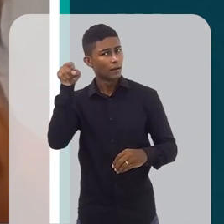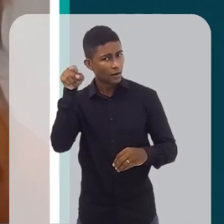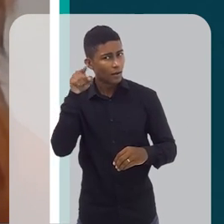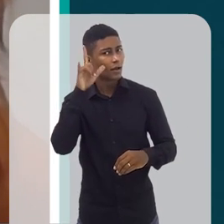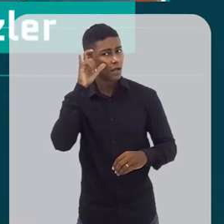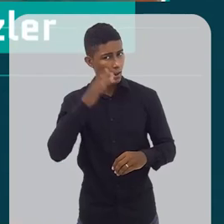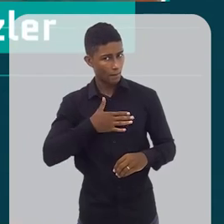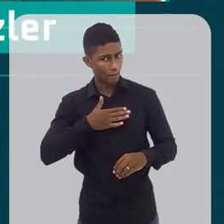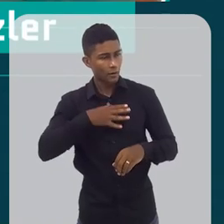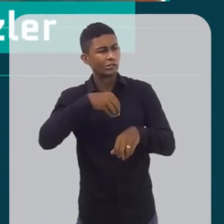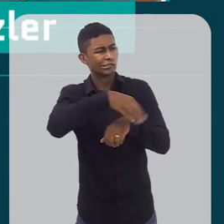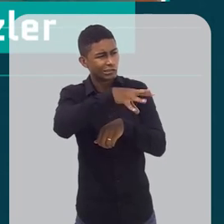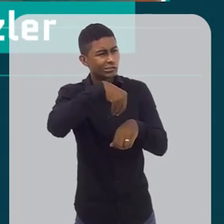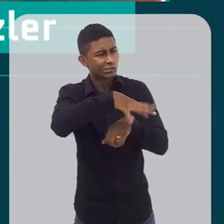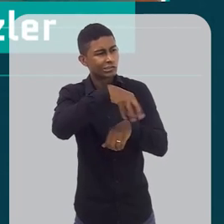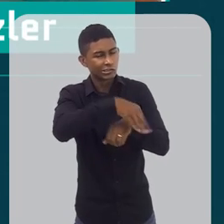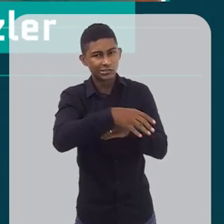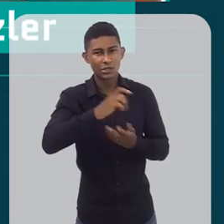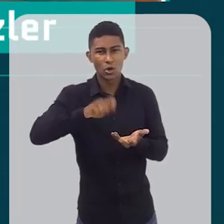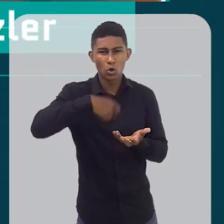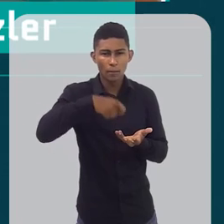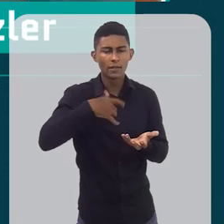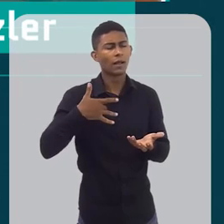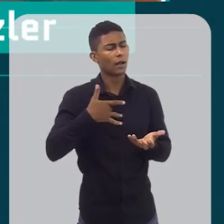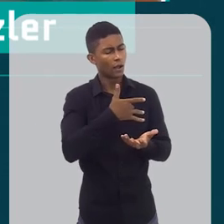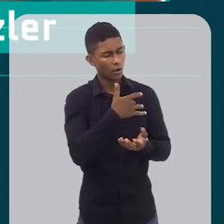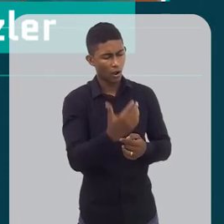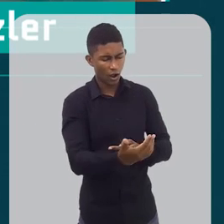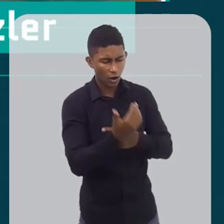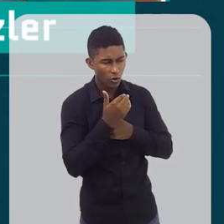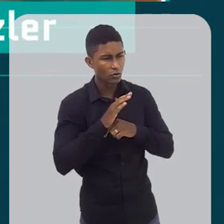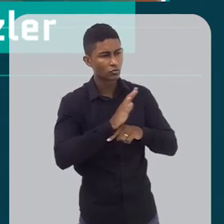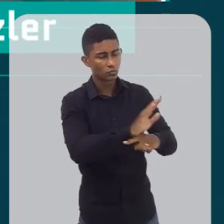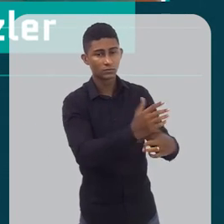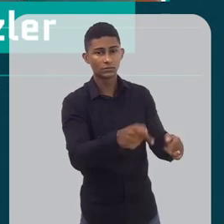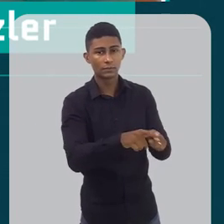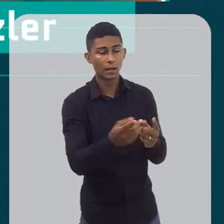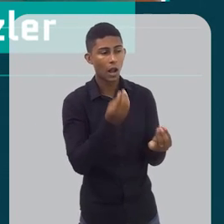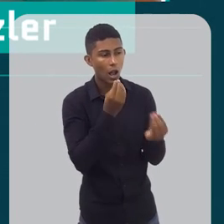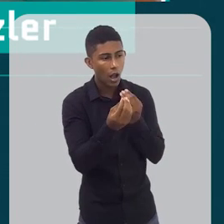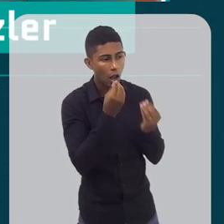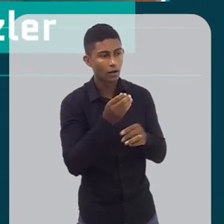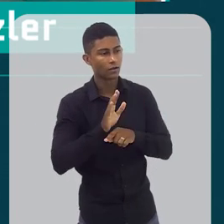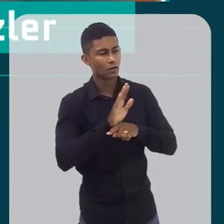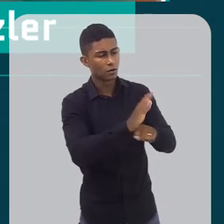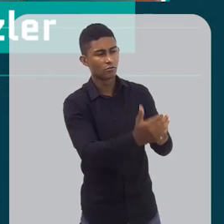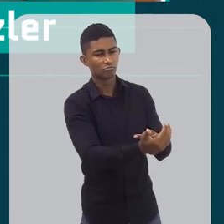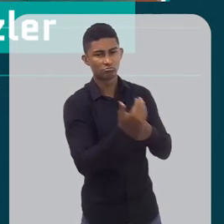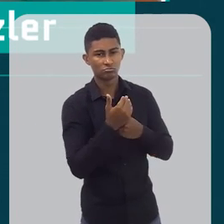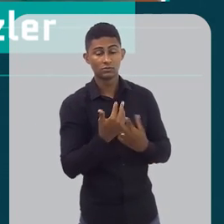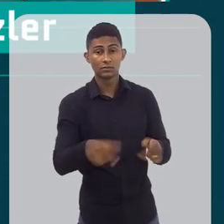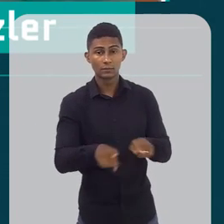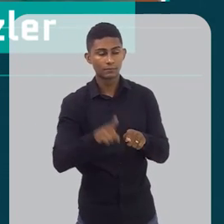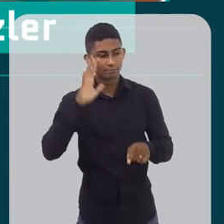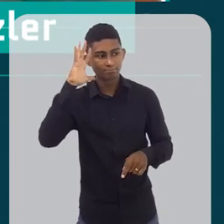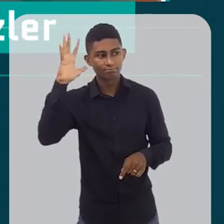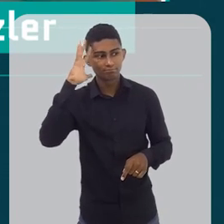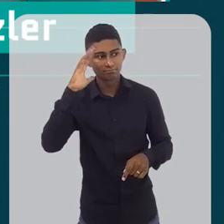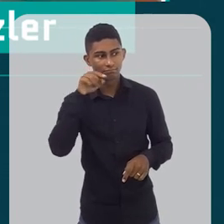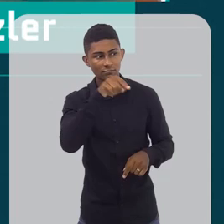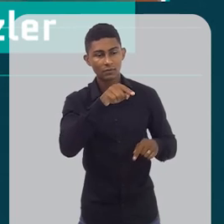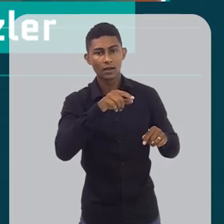muitas dicas lá de alimentação saudáveis, lanches saudáveis, o que que a gente pode pensar